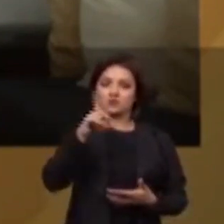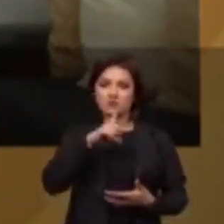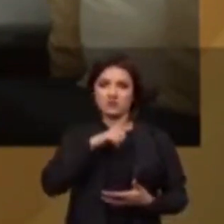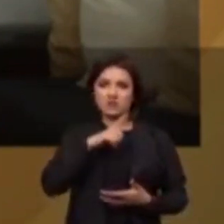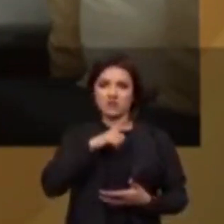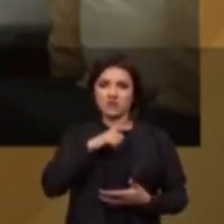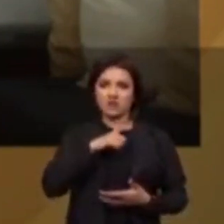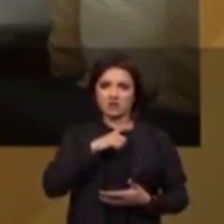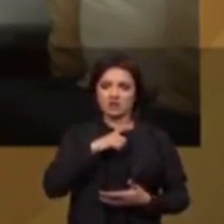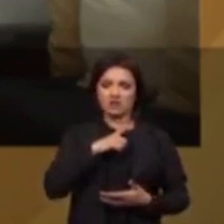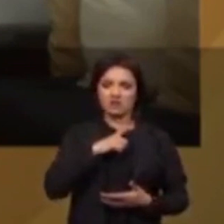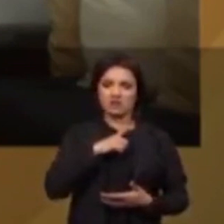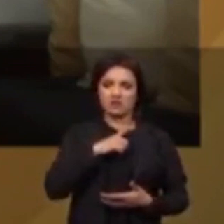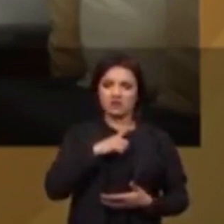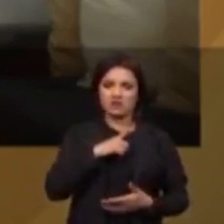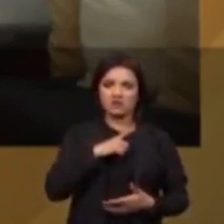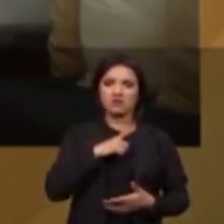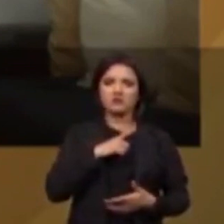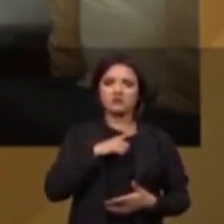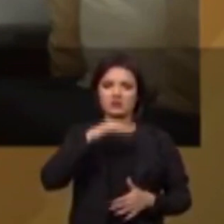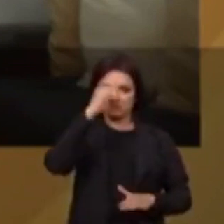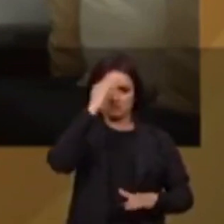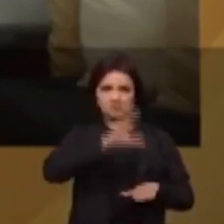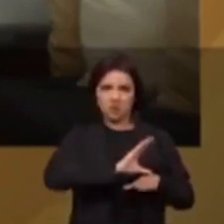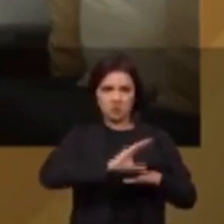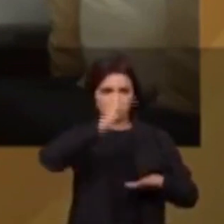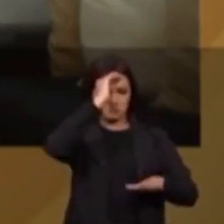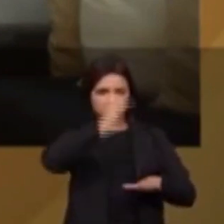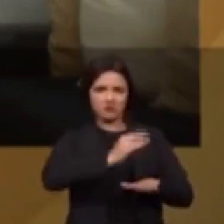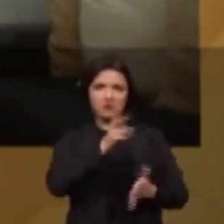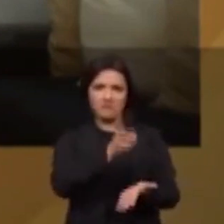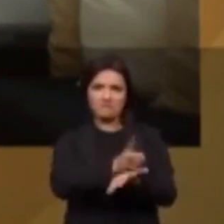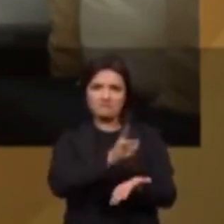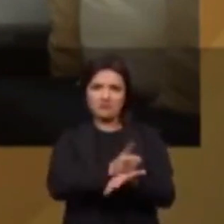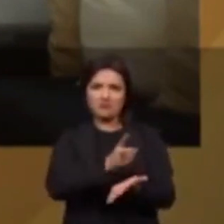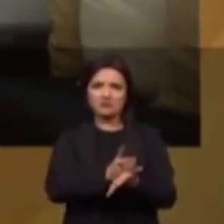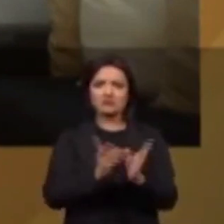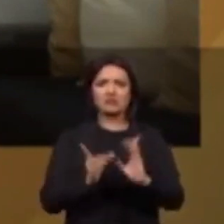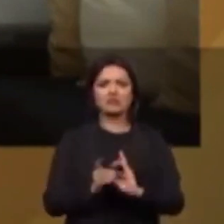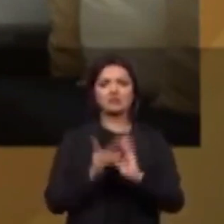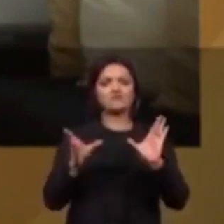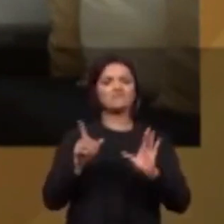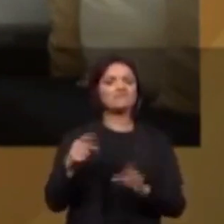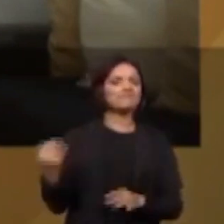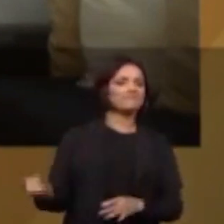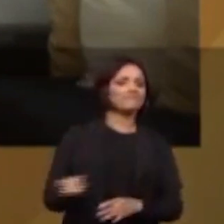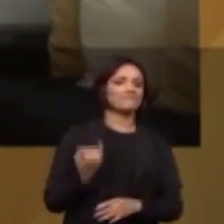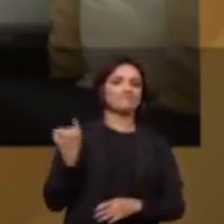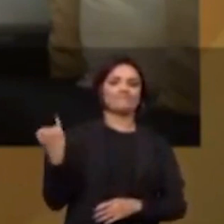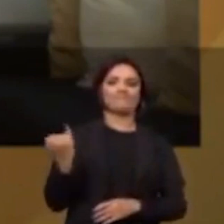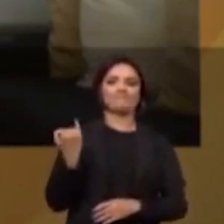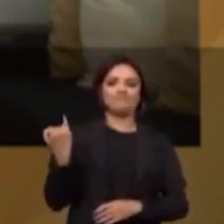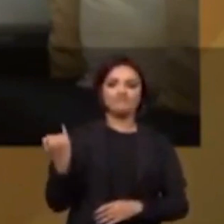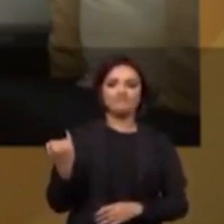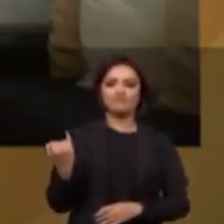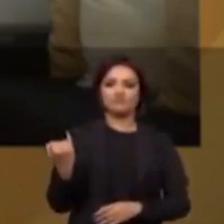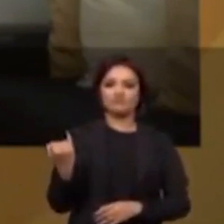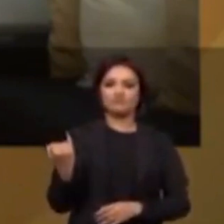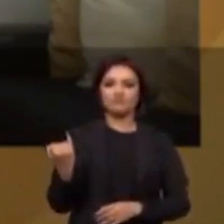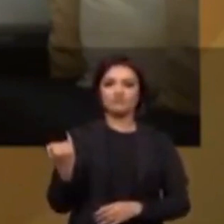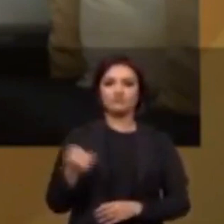constitucional para a manutenção da democracia é importantíssima. Não